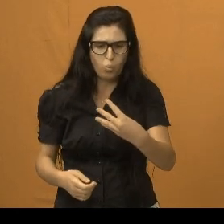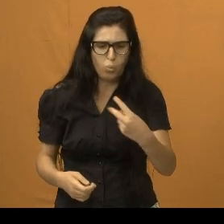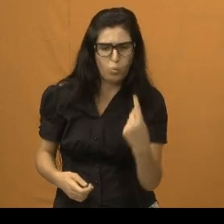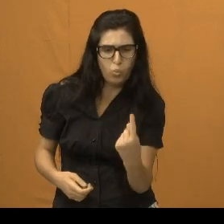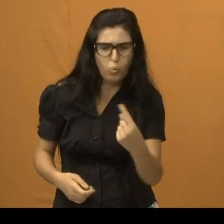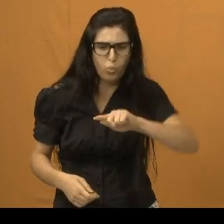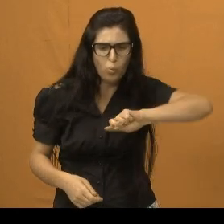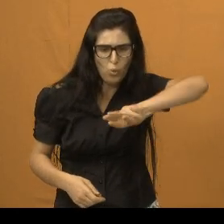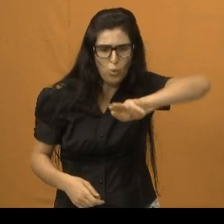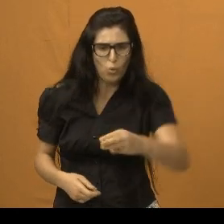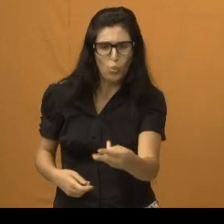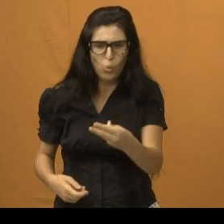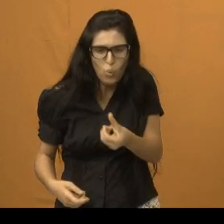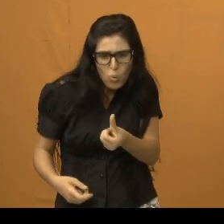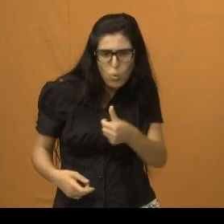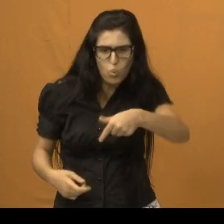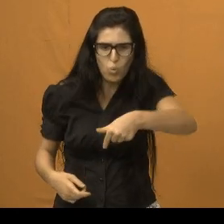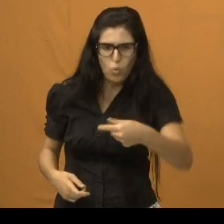441 milhões